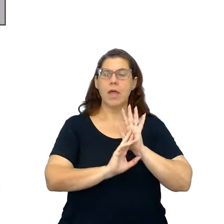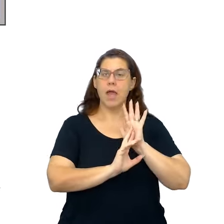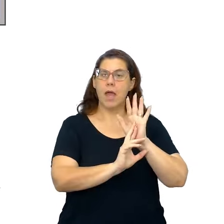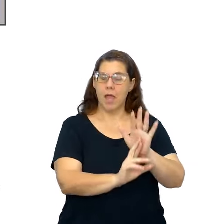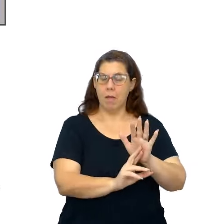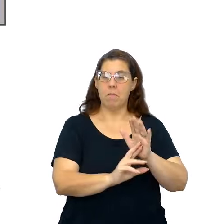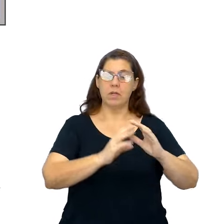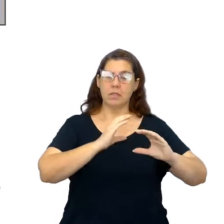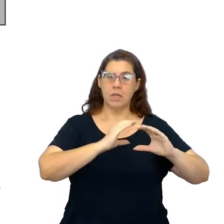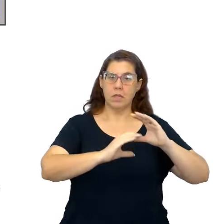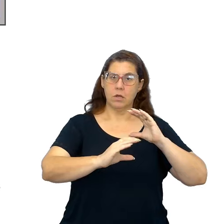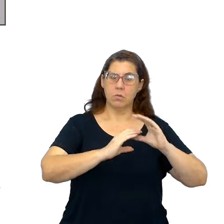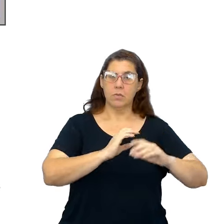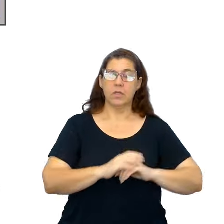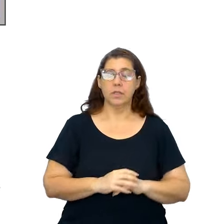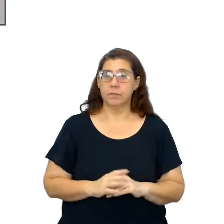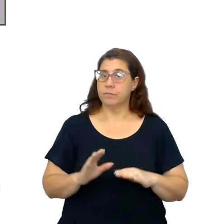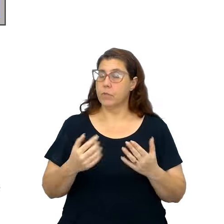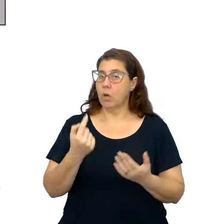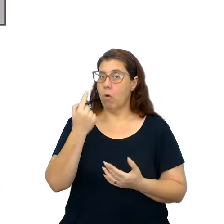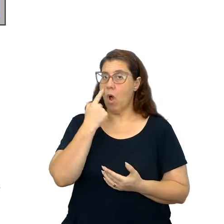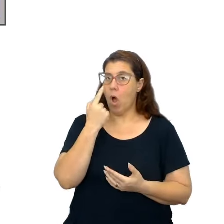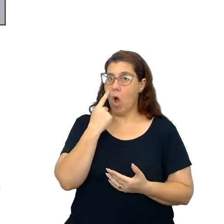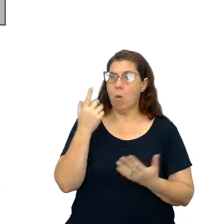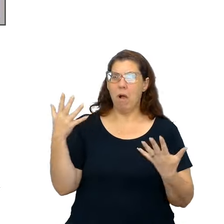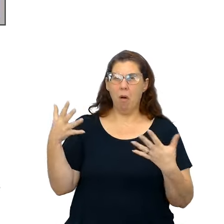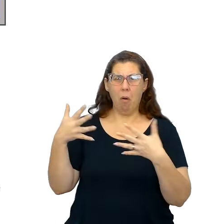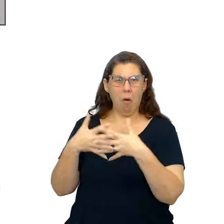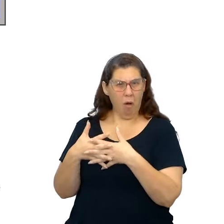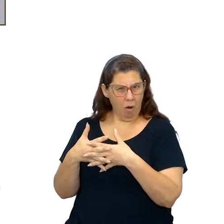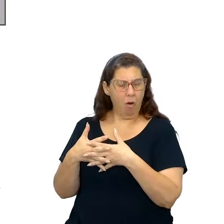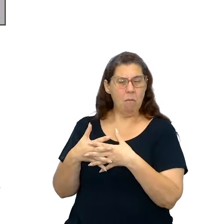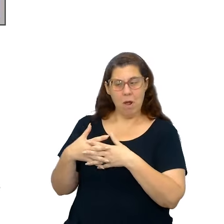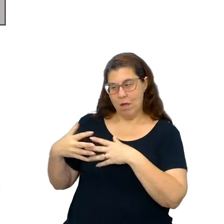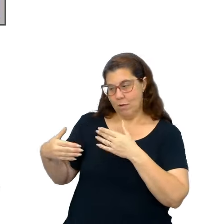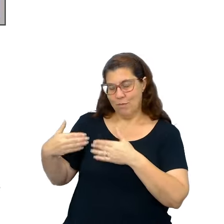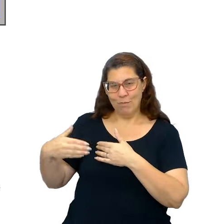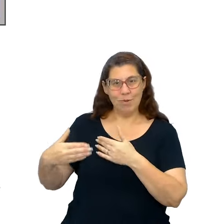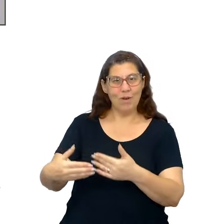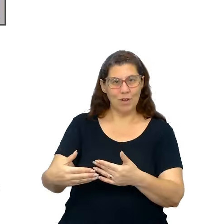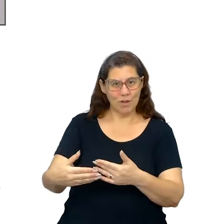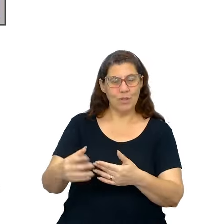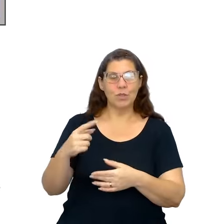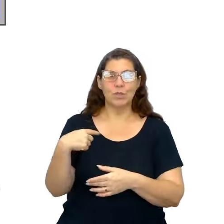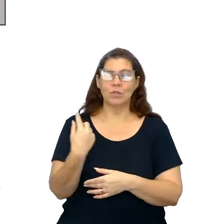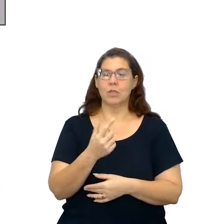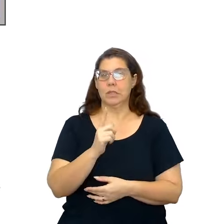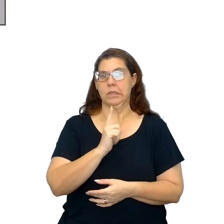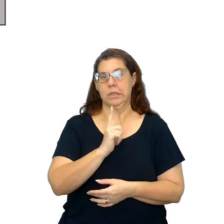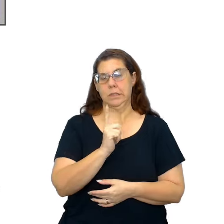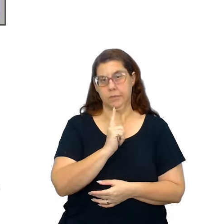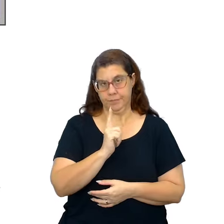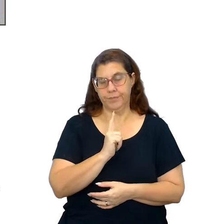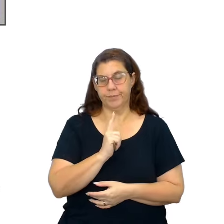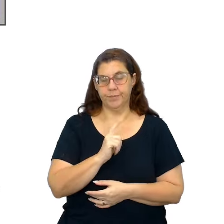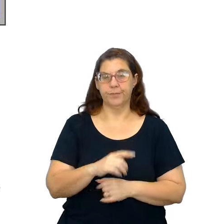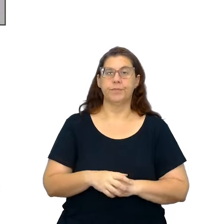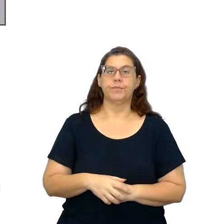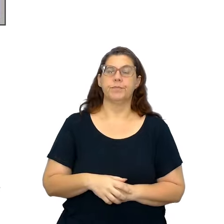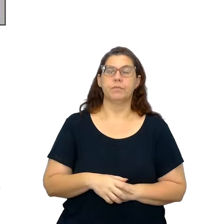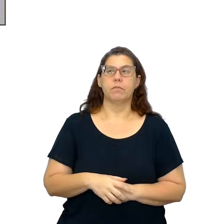essa comunicação. Então, olha como que é complexo o processo que nós temos aí em relação